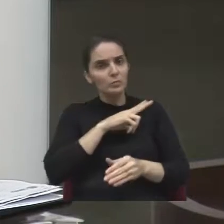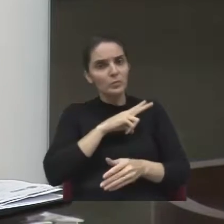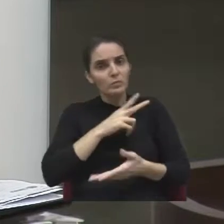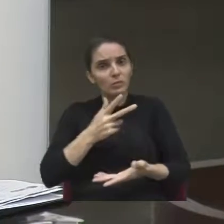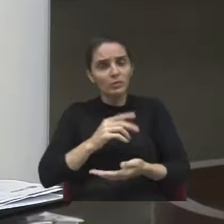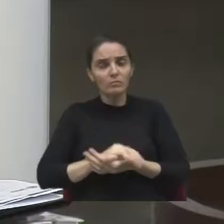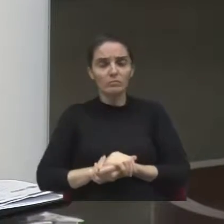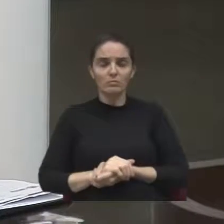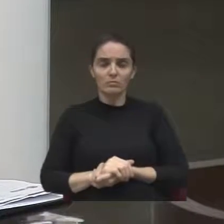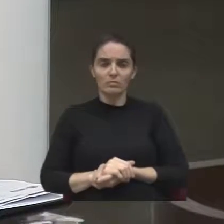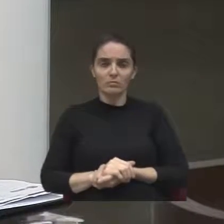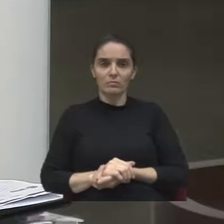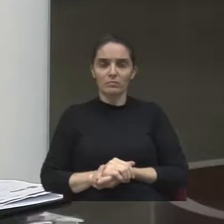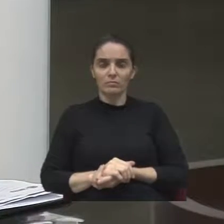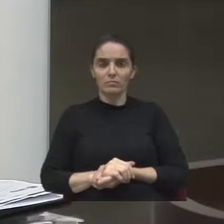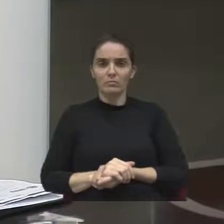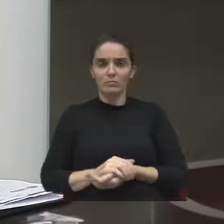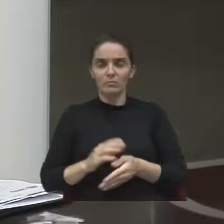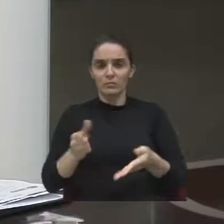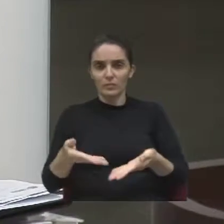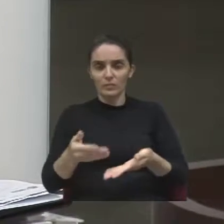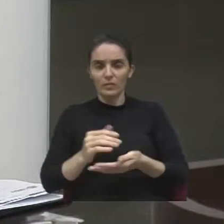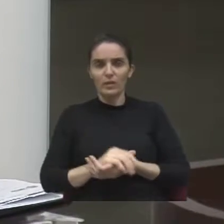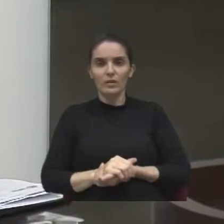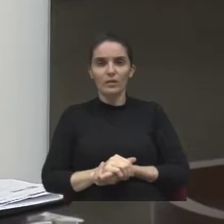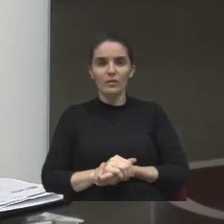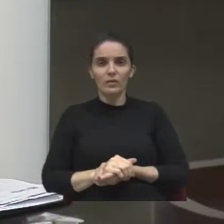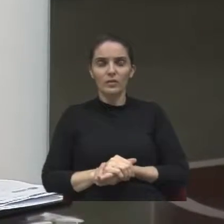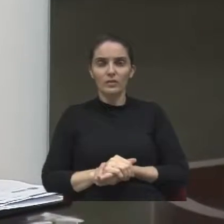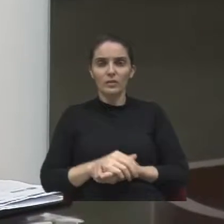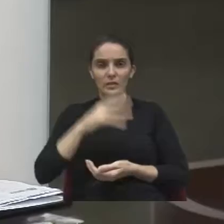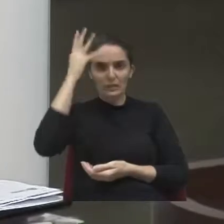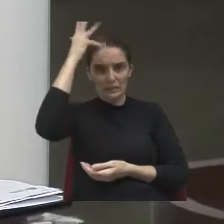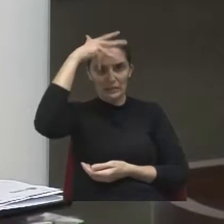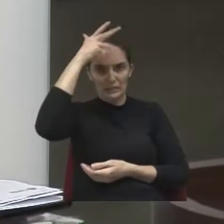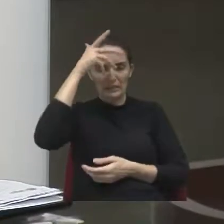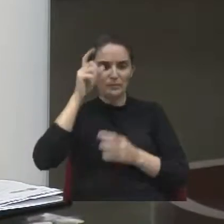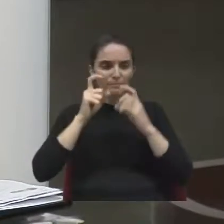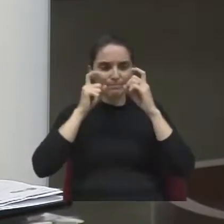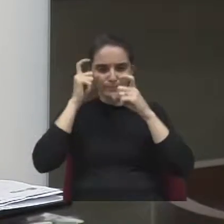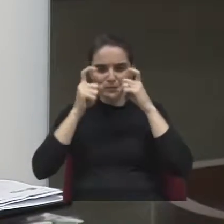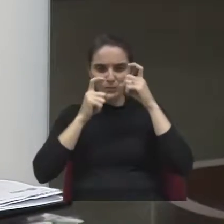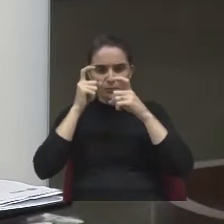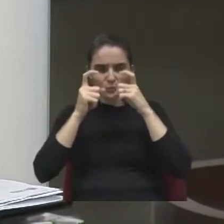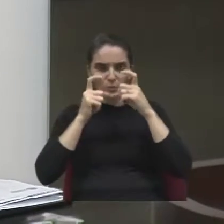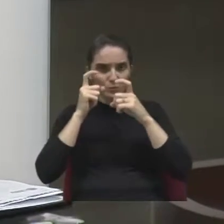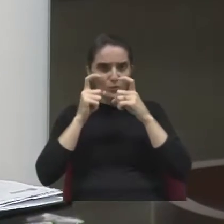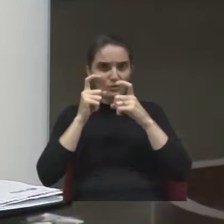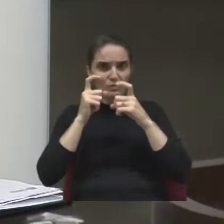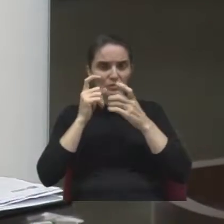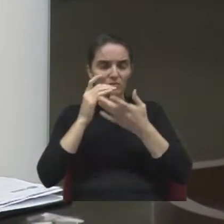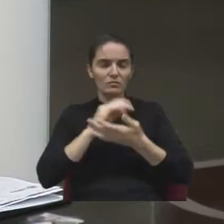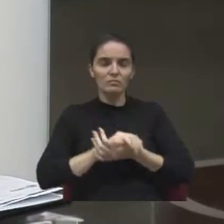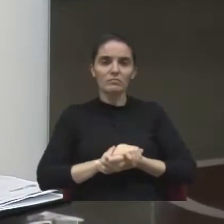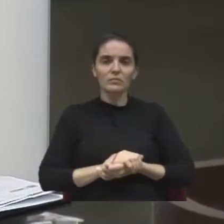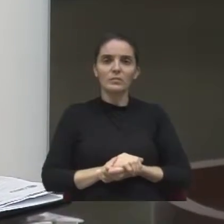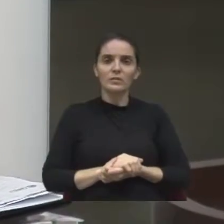aqui, embora eu fique muito preocupada com a situação daqueles que